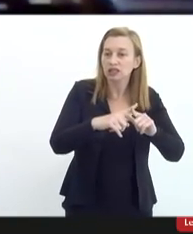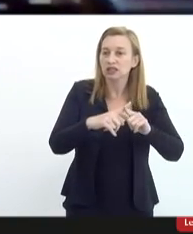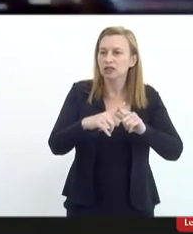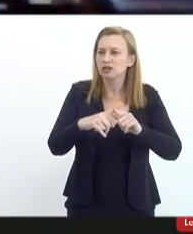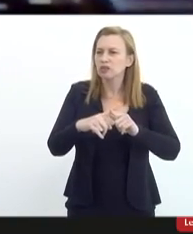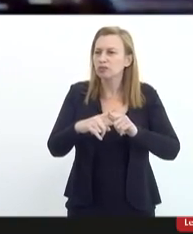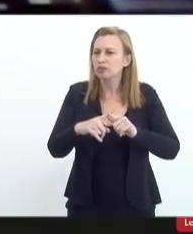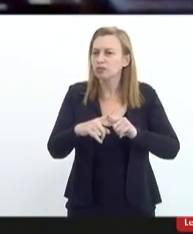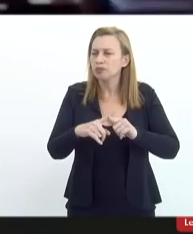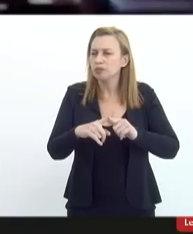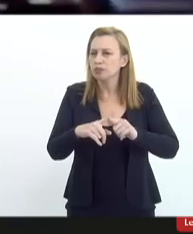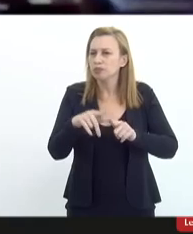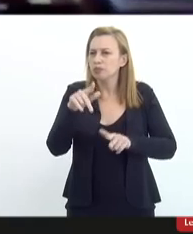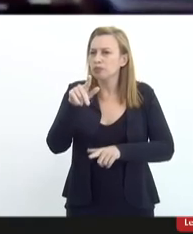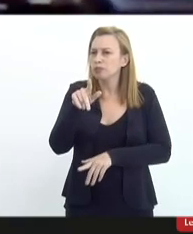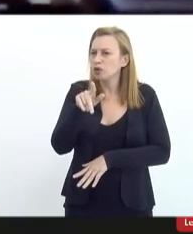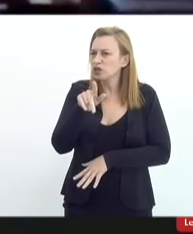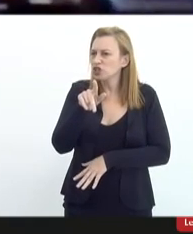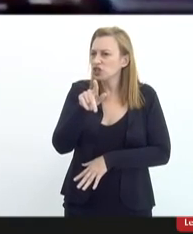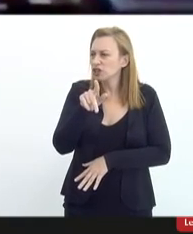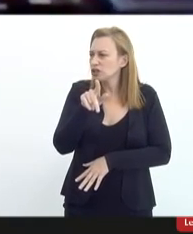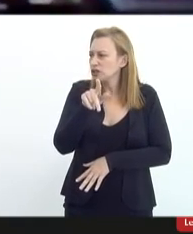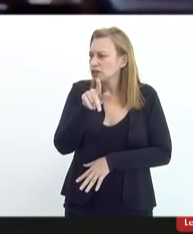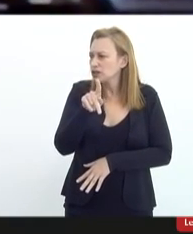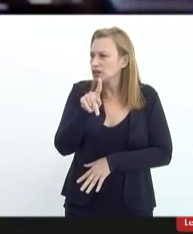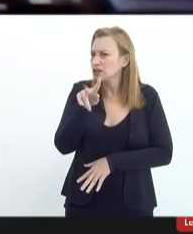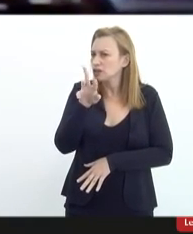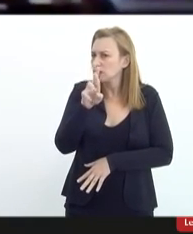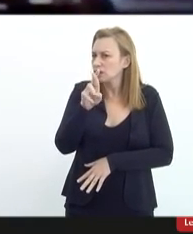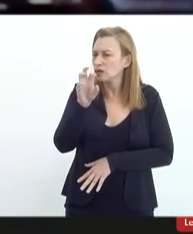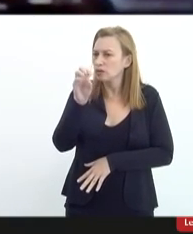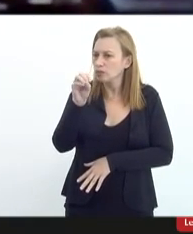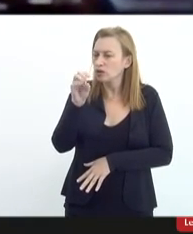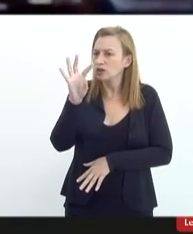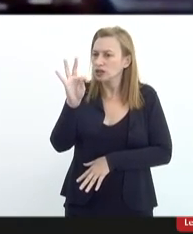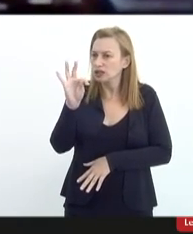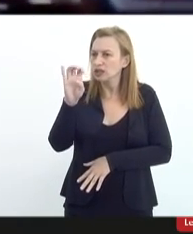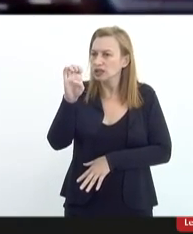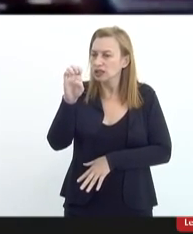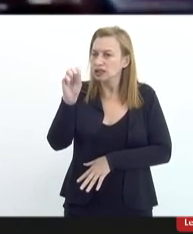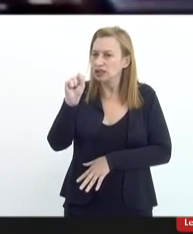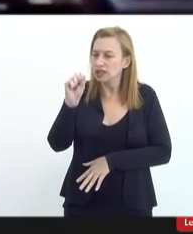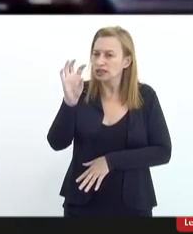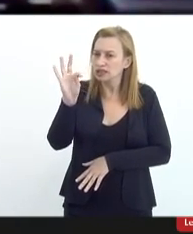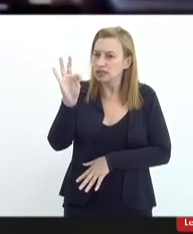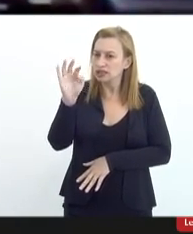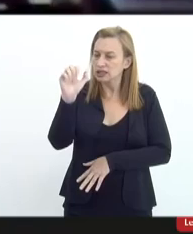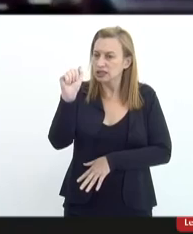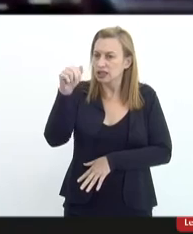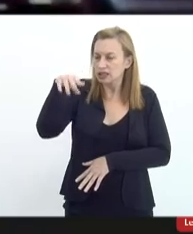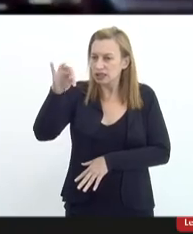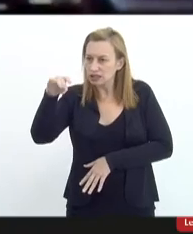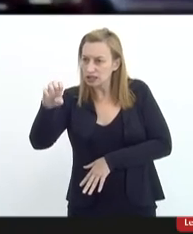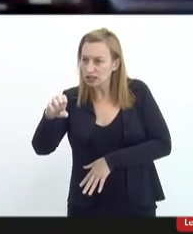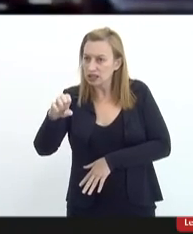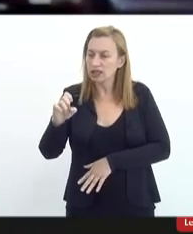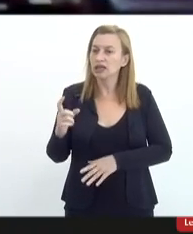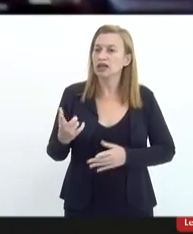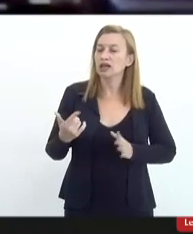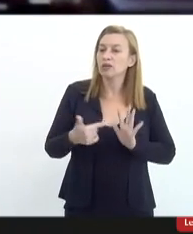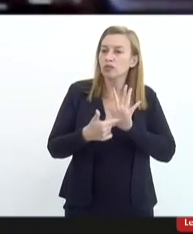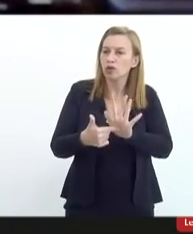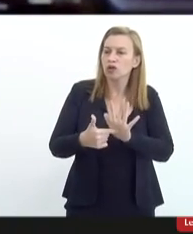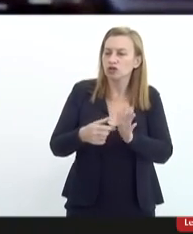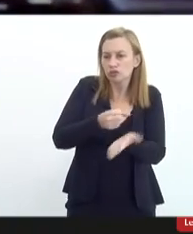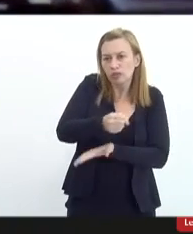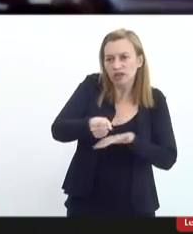protestantes, elas trazem um embasamento que, teoricamente, a